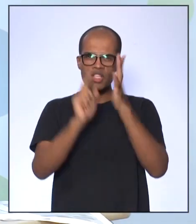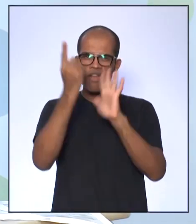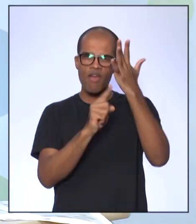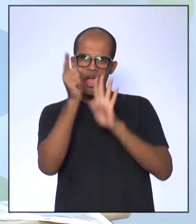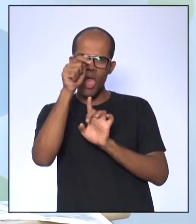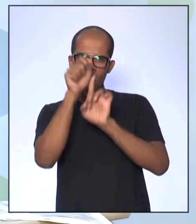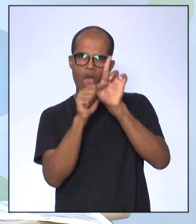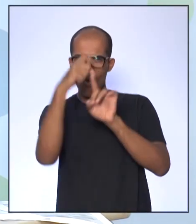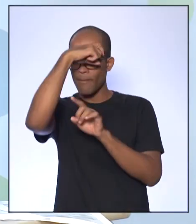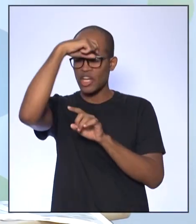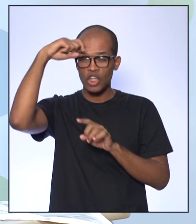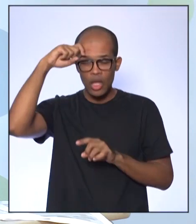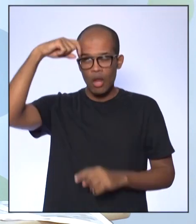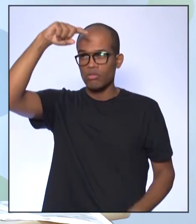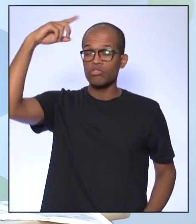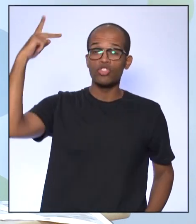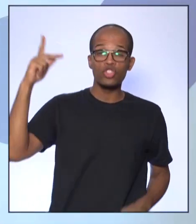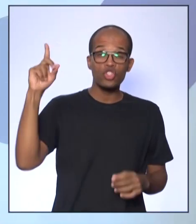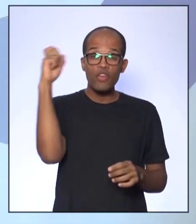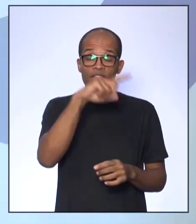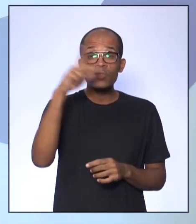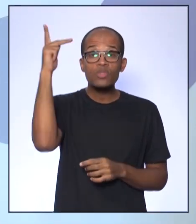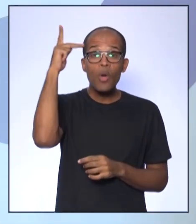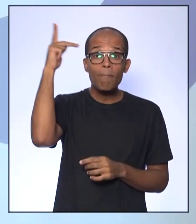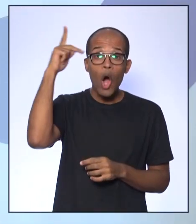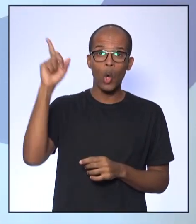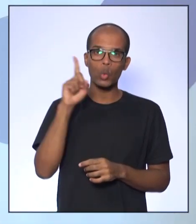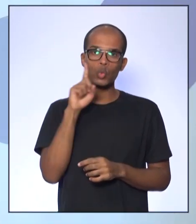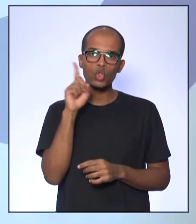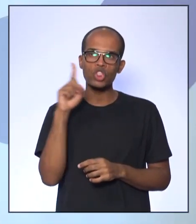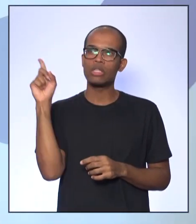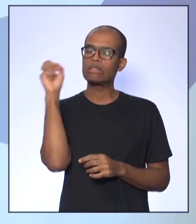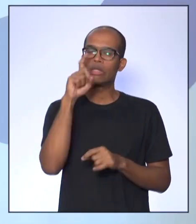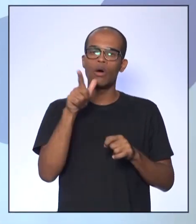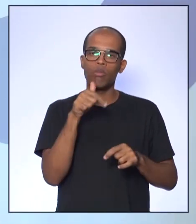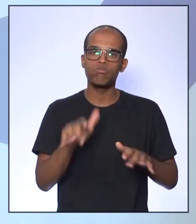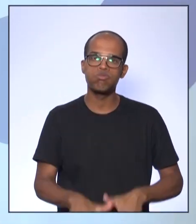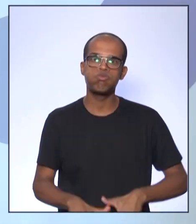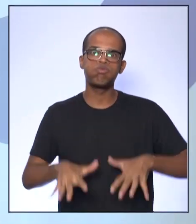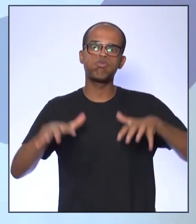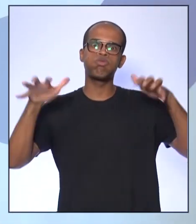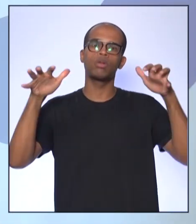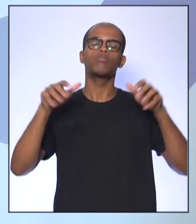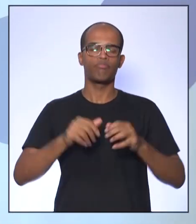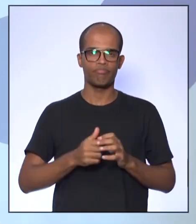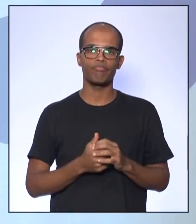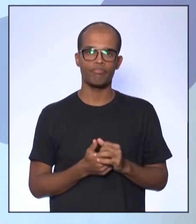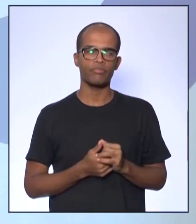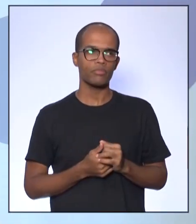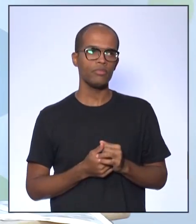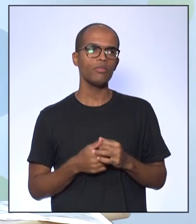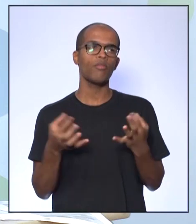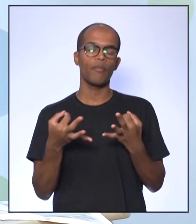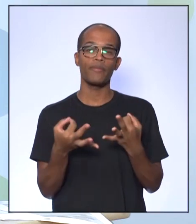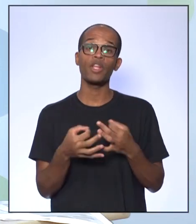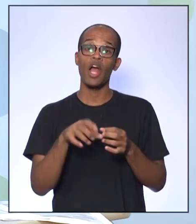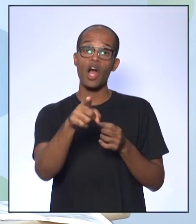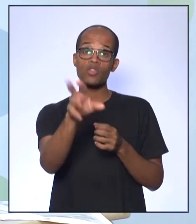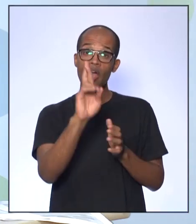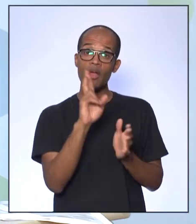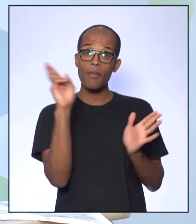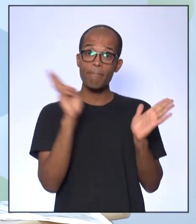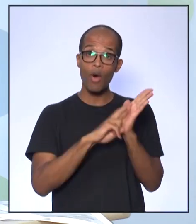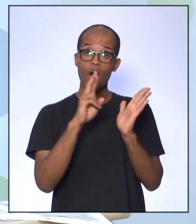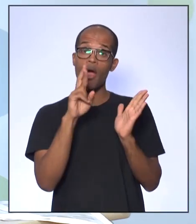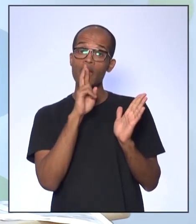foram complicadas para São Paulo, Belo Horizonte. Em São Paulo, né? Teve até um dia que nós não fomos trabalhar, né? Que parou tudo. Perfeito. Então vamos lá,